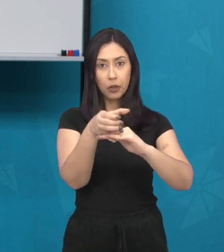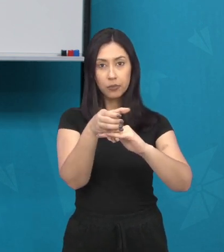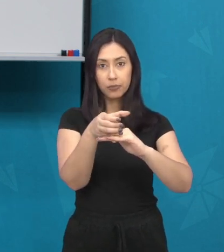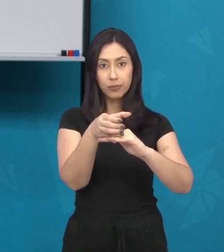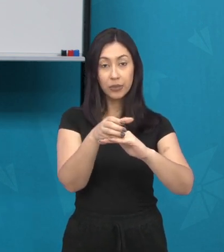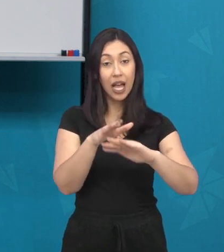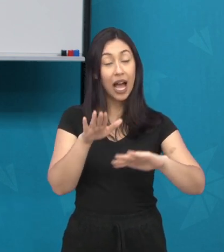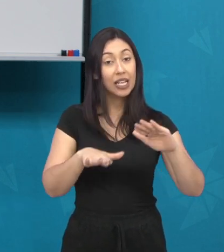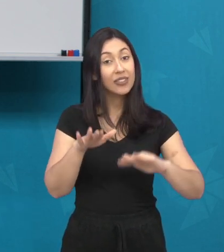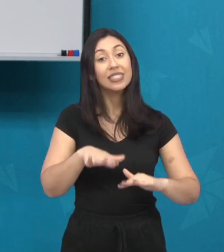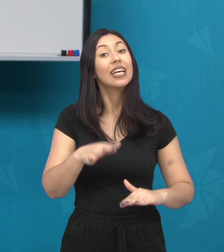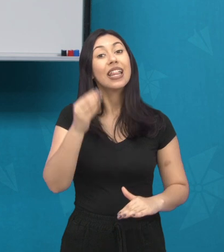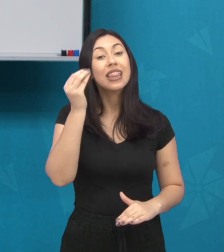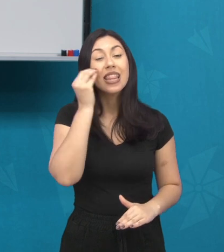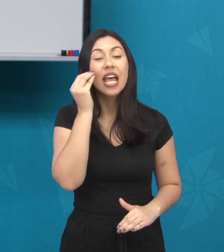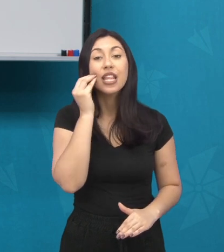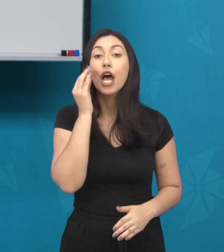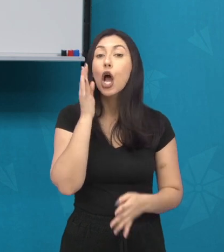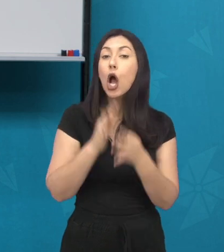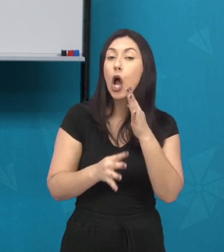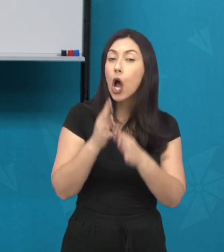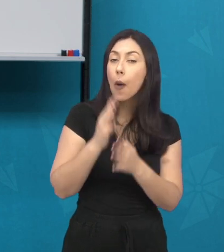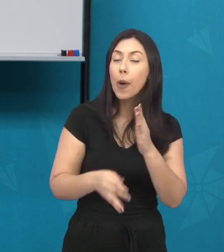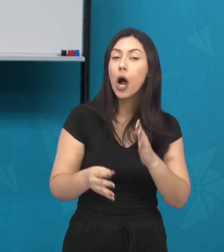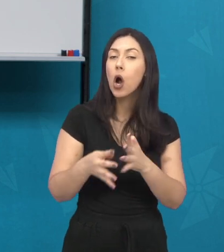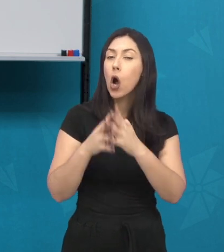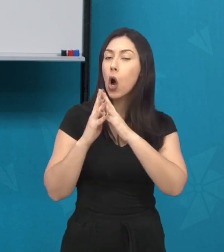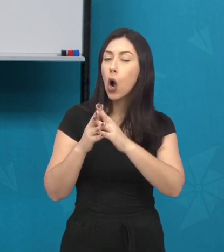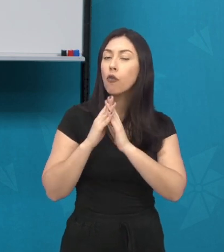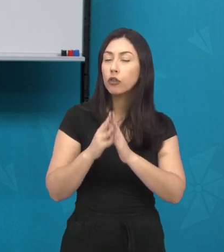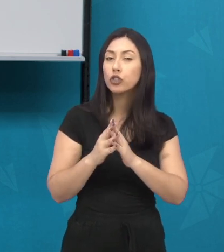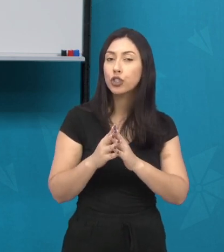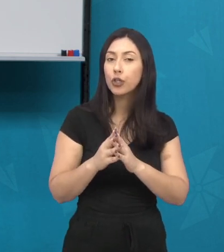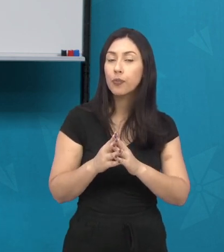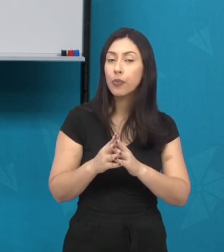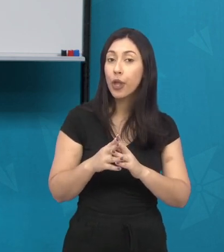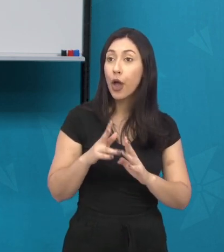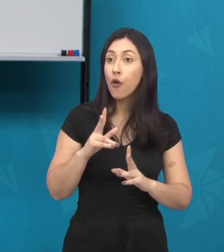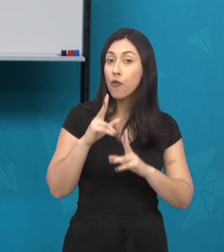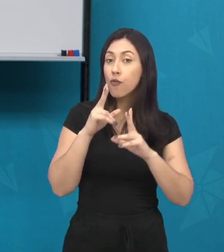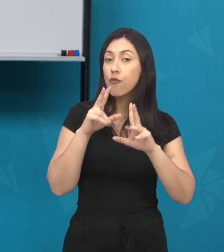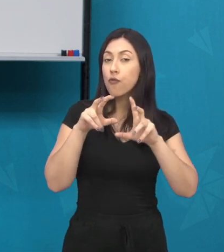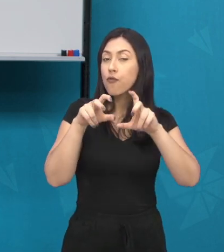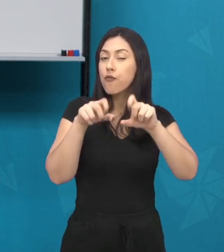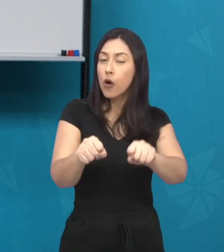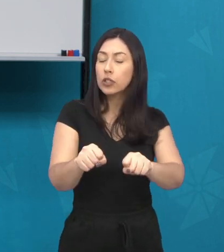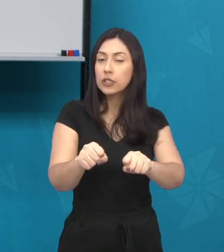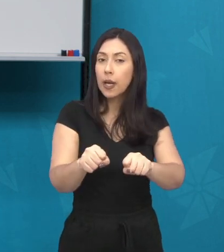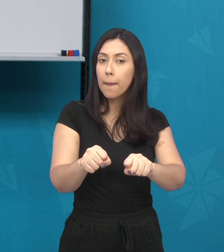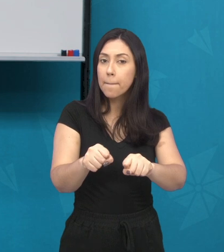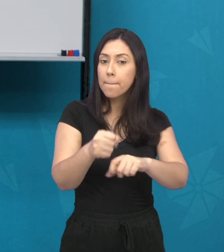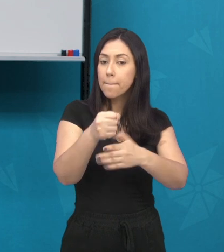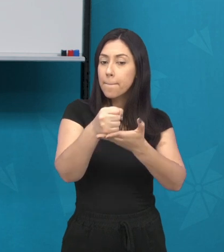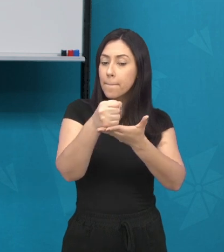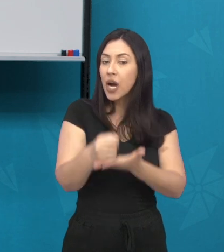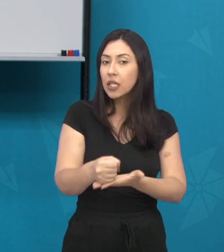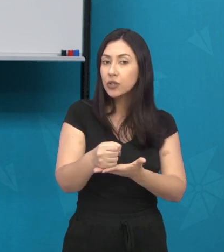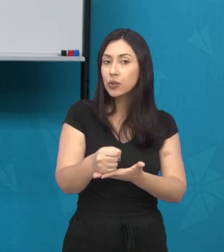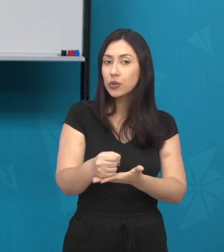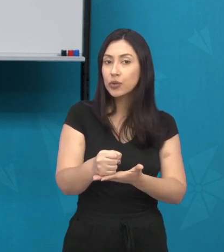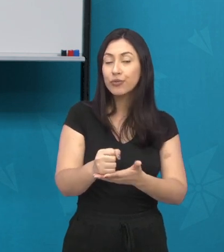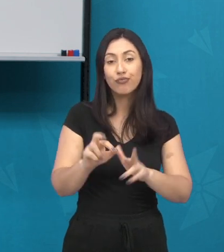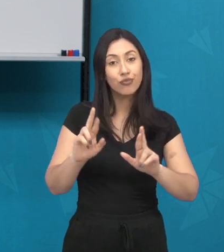com normal confundindo peso com normal e aqui eu já te adianto peso e normal formam um